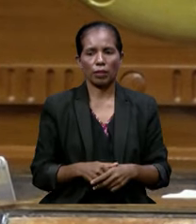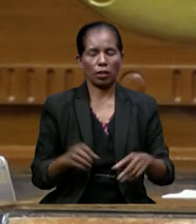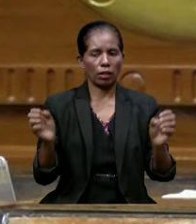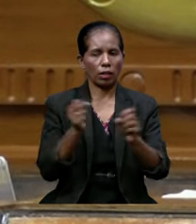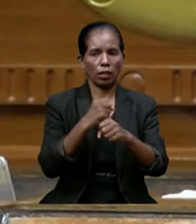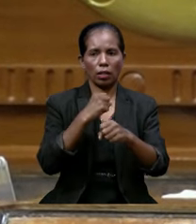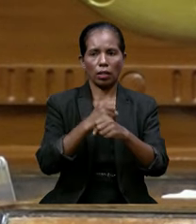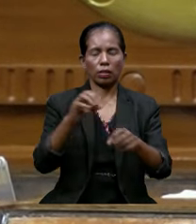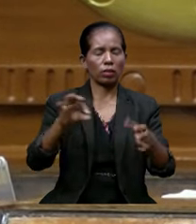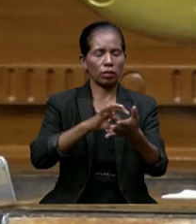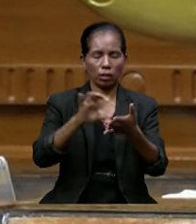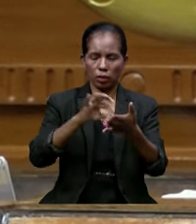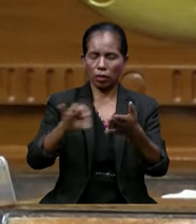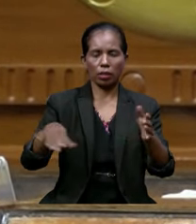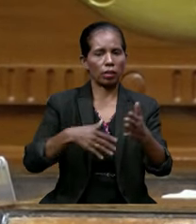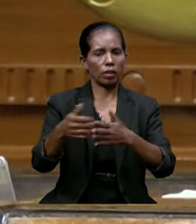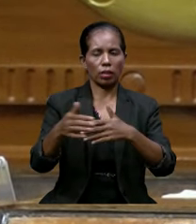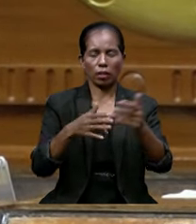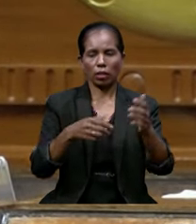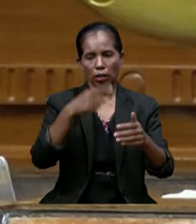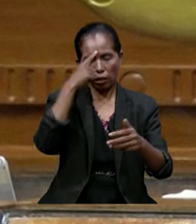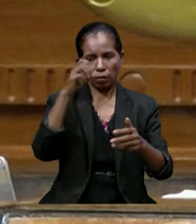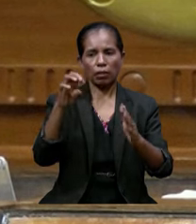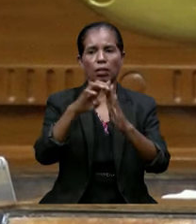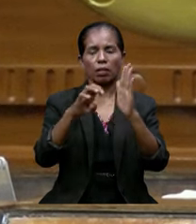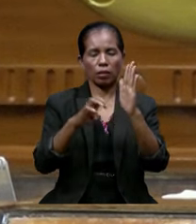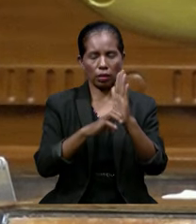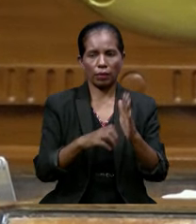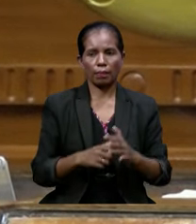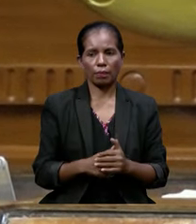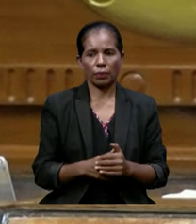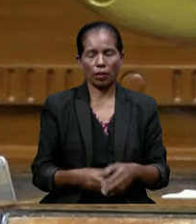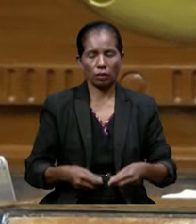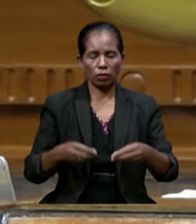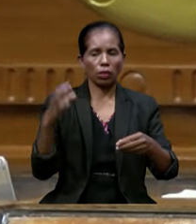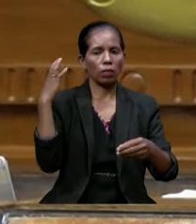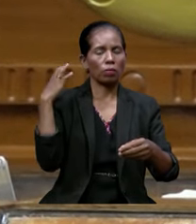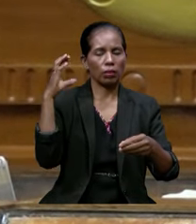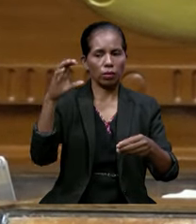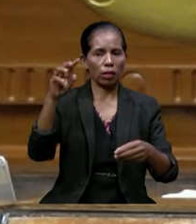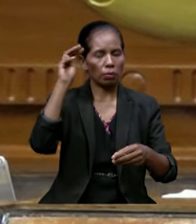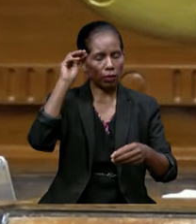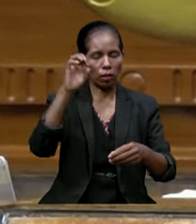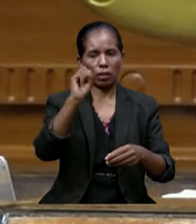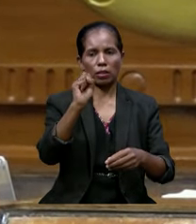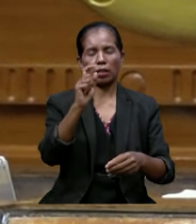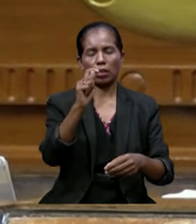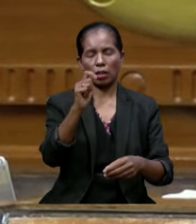det contrato arbiru tamane estado tane mak fo competência ba ministro administração